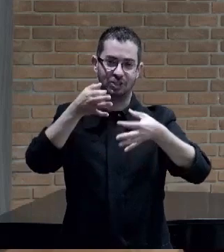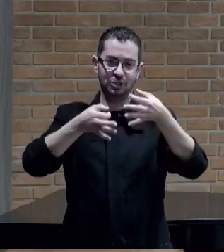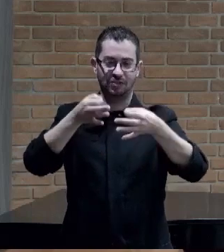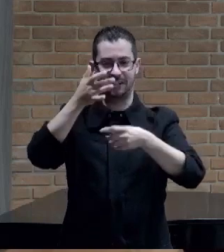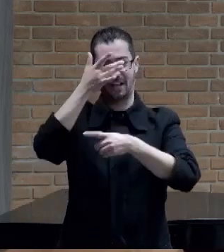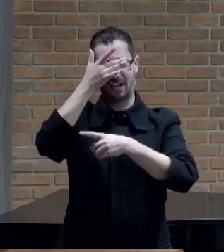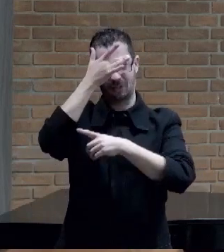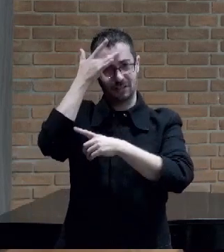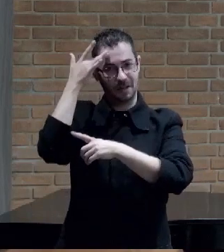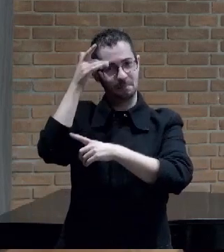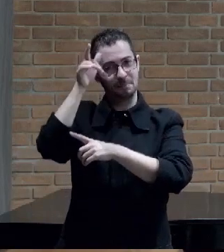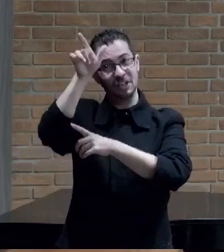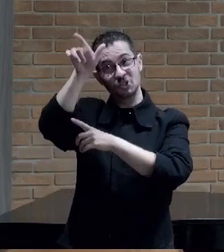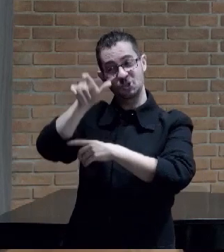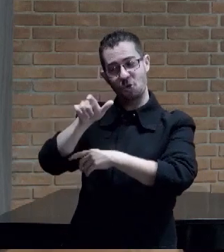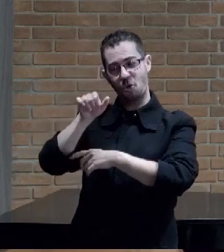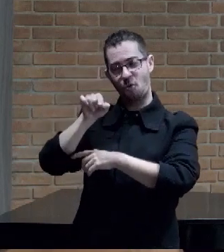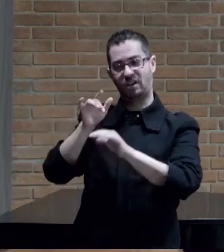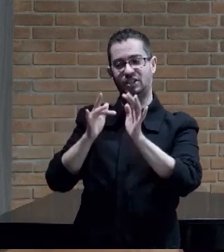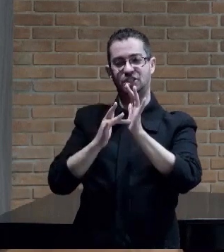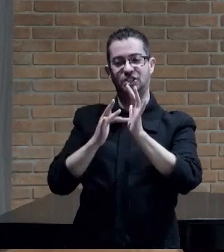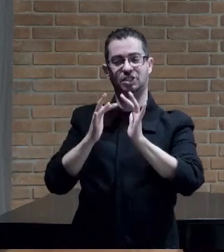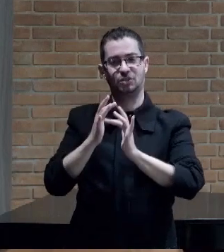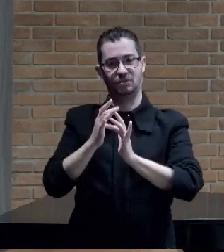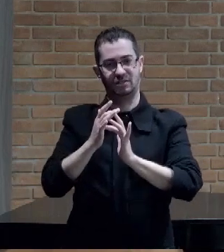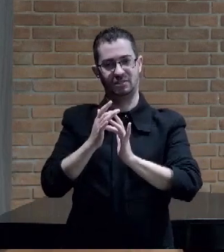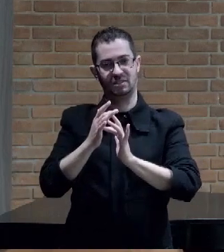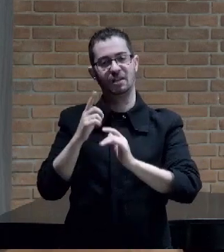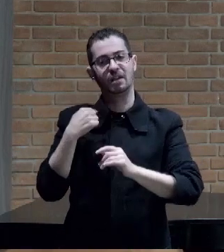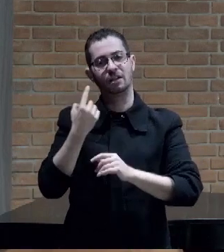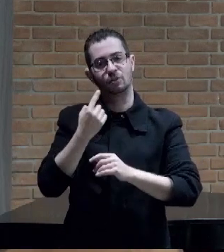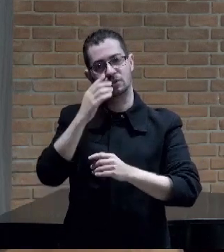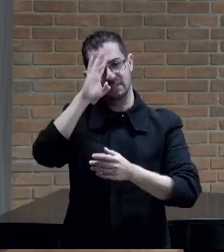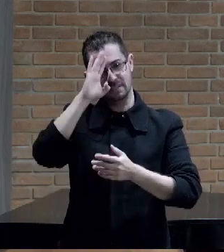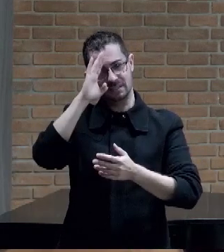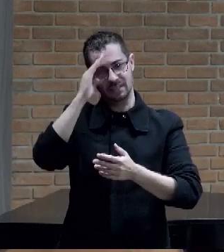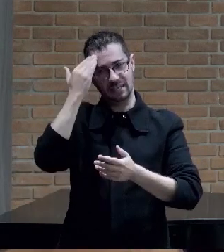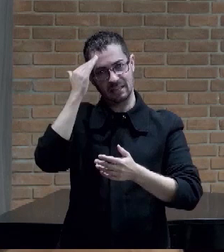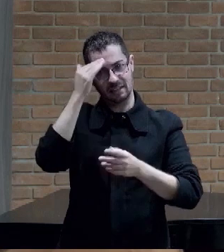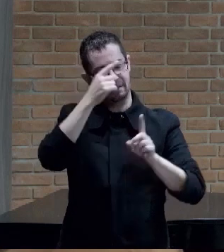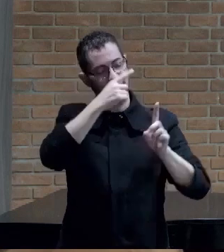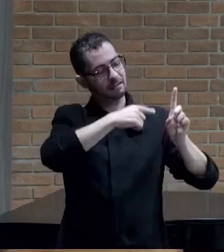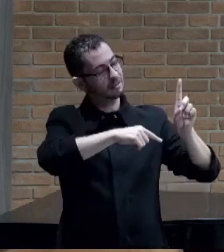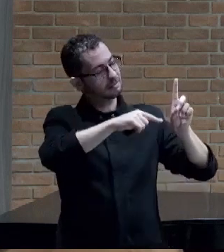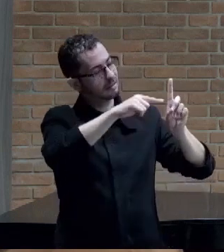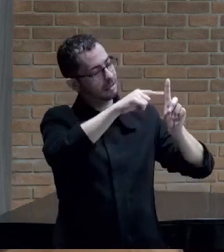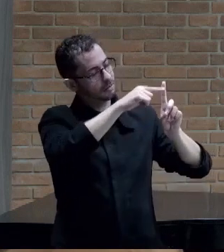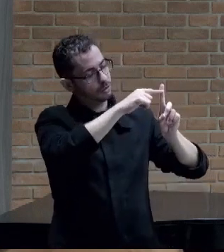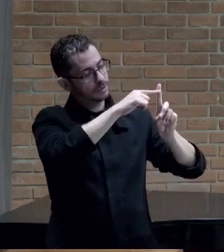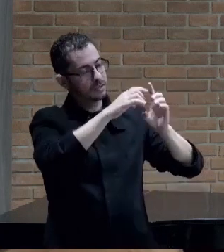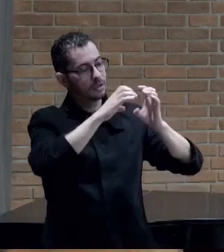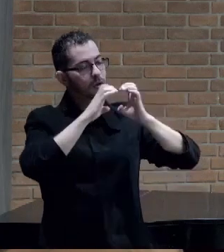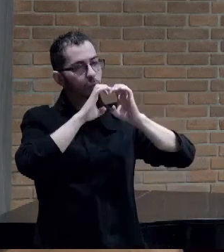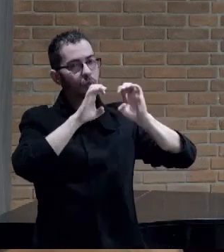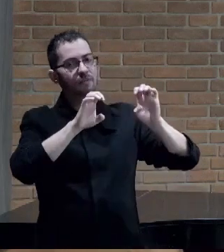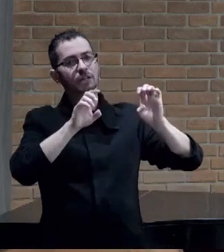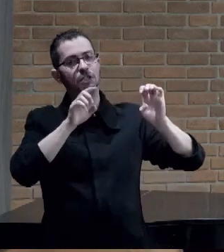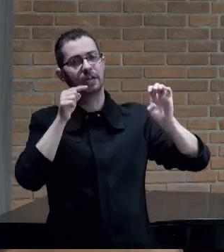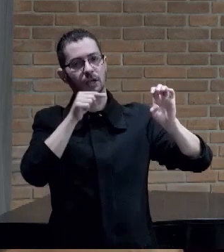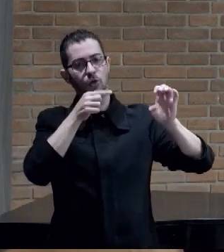Cristo. E compreender que lá na cruz, o Evangelho então, a justiça